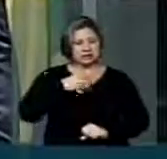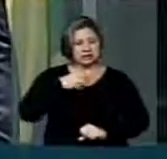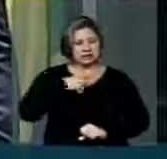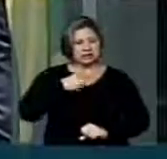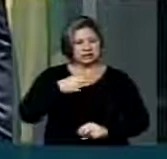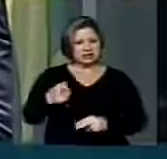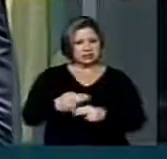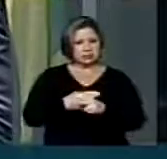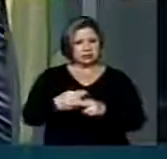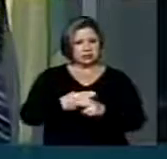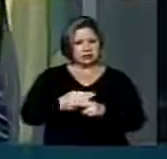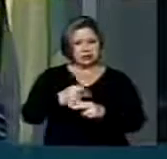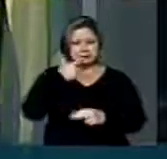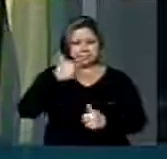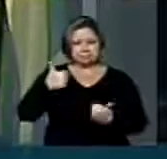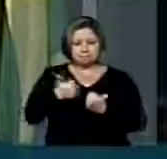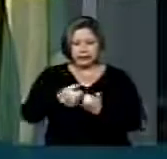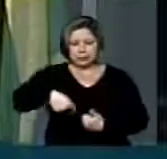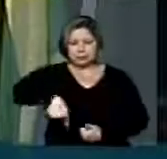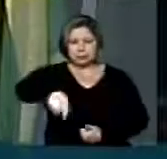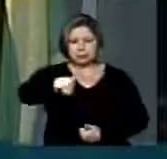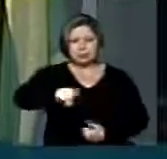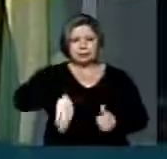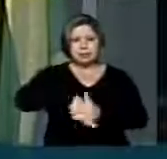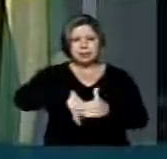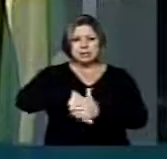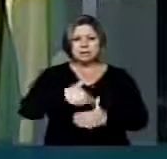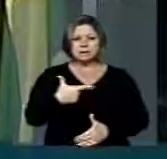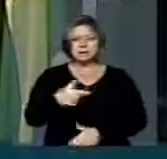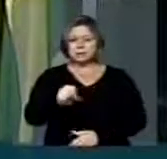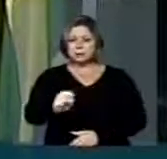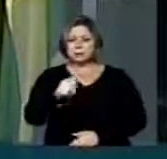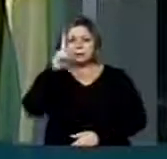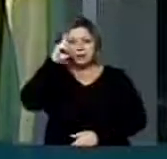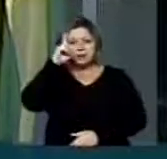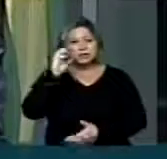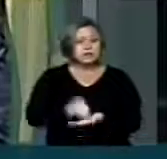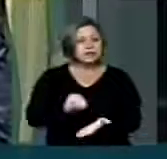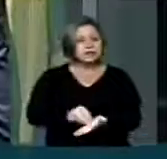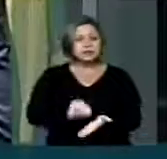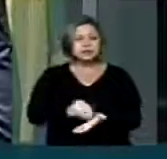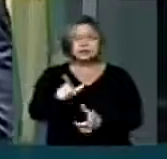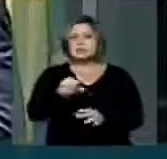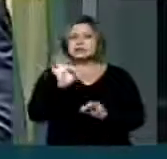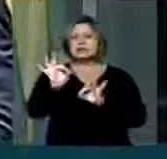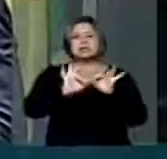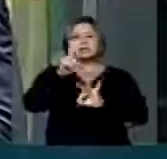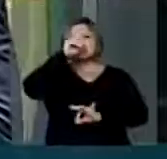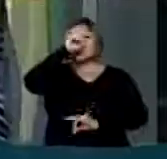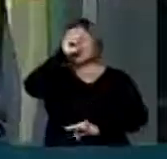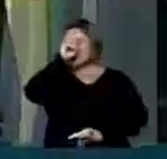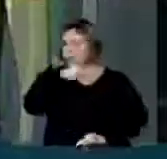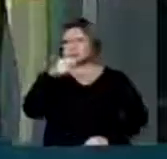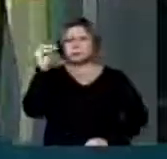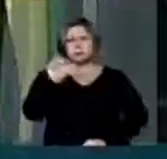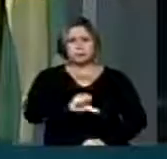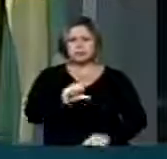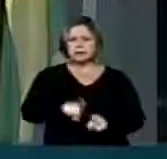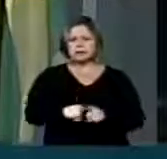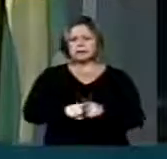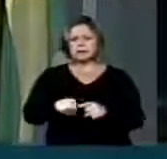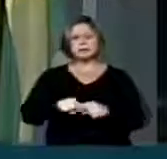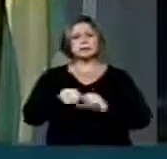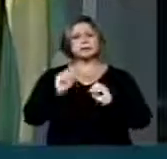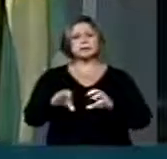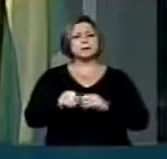28 dias da Copa do Mundo, sem condições de dar um legado na saúde, sem condições de dizer